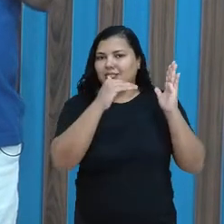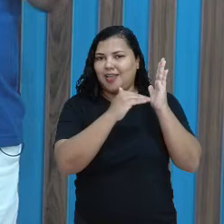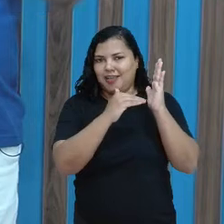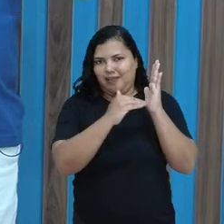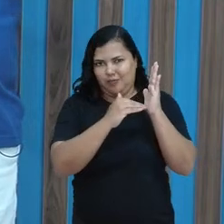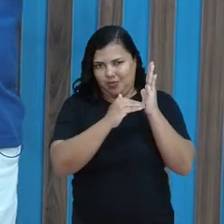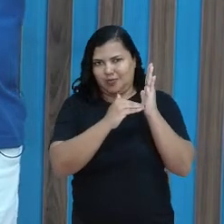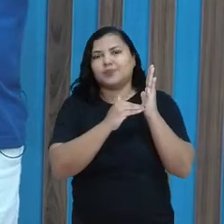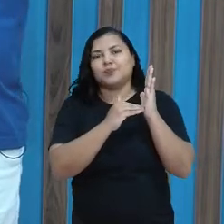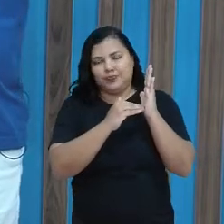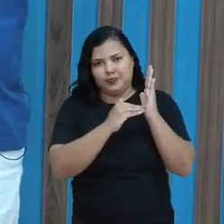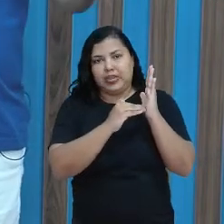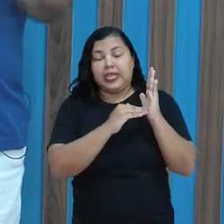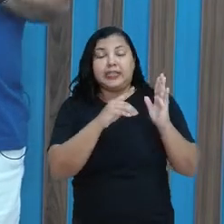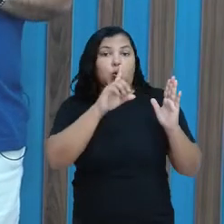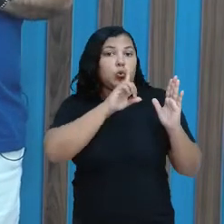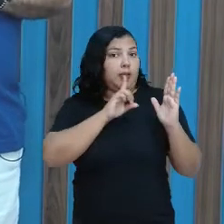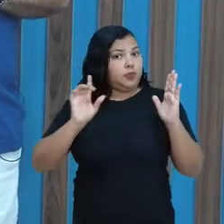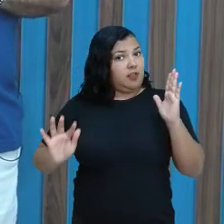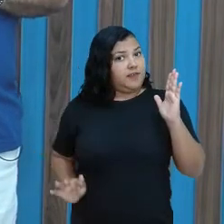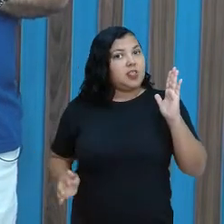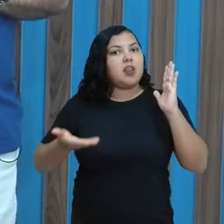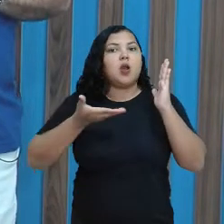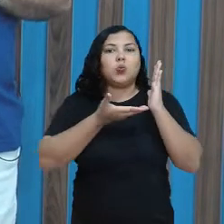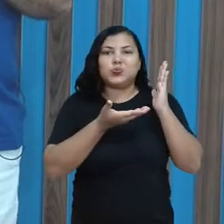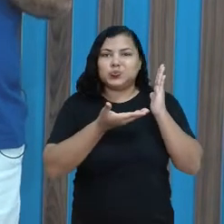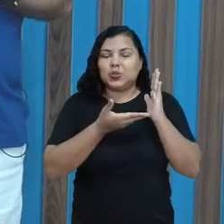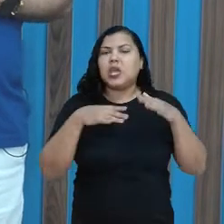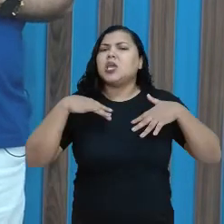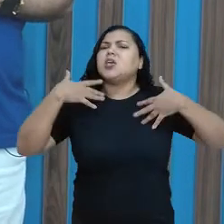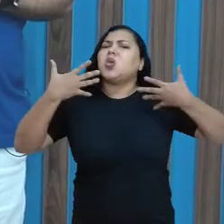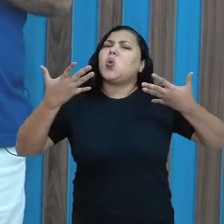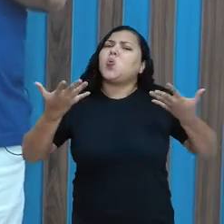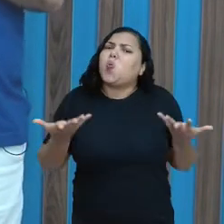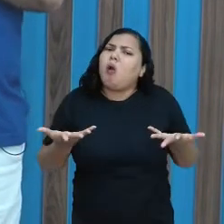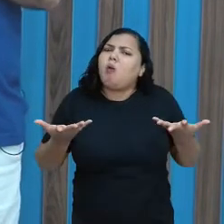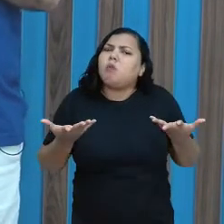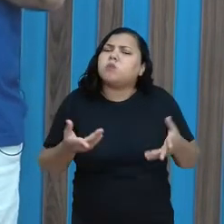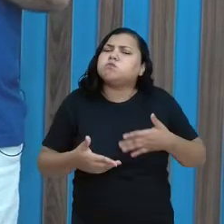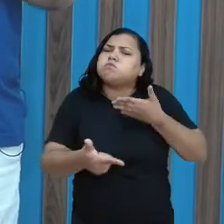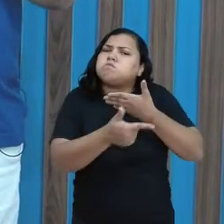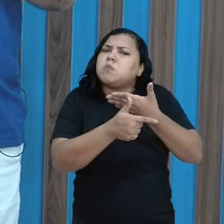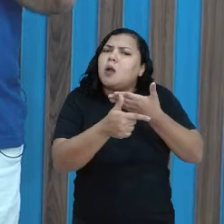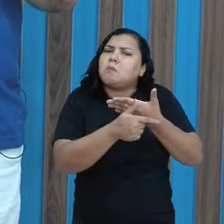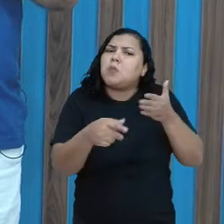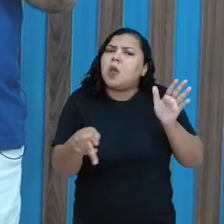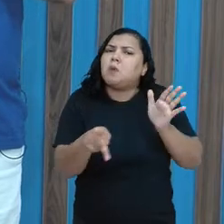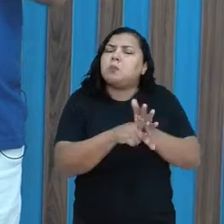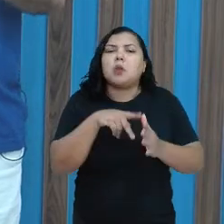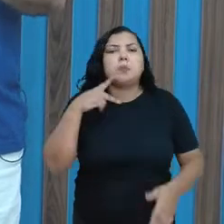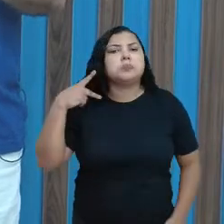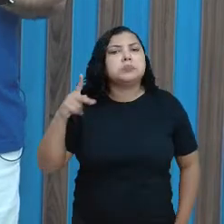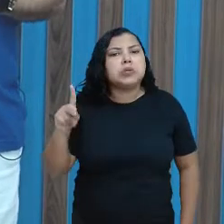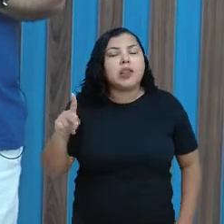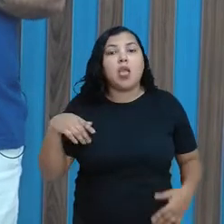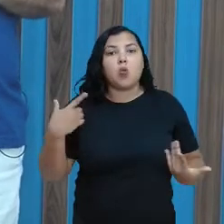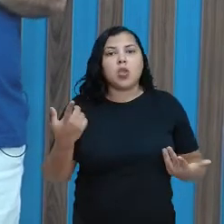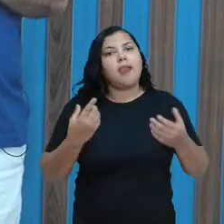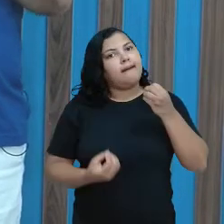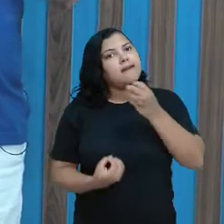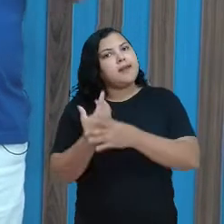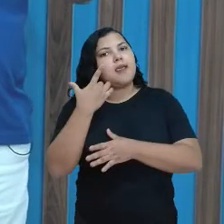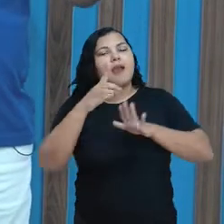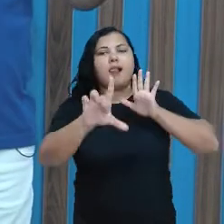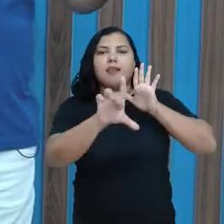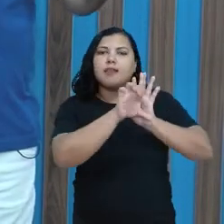em Brasília, e os senadores. E qual é a função desses cargos? A função deles é legislar. Aí,